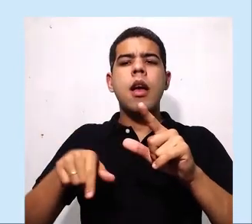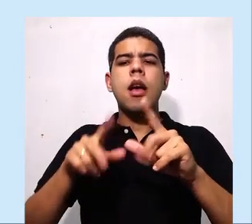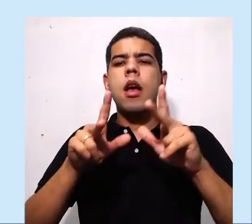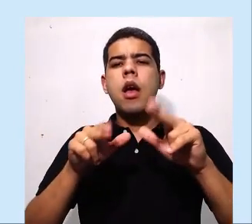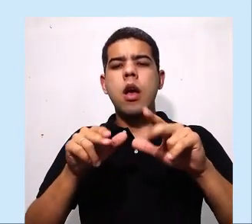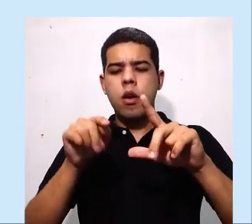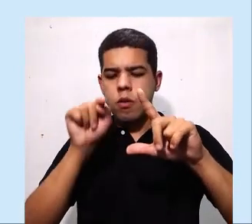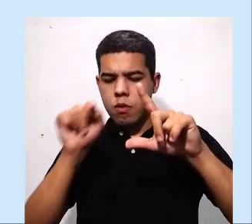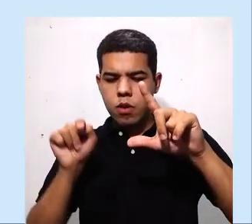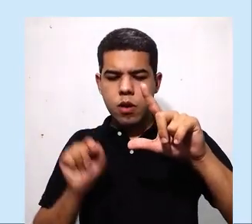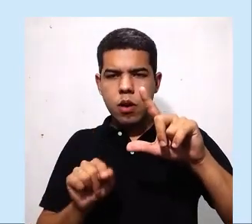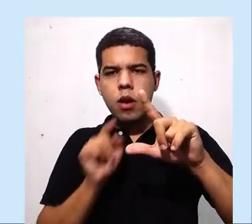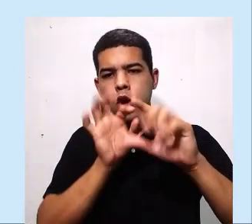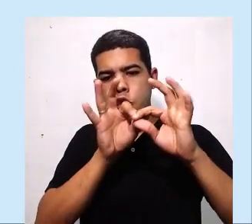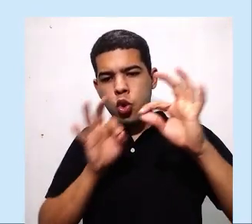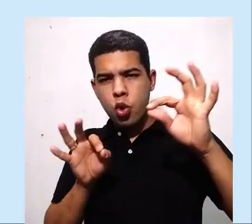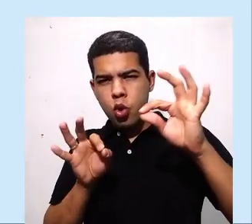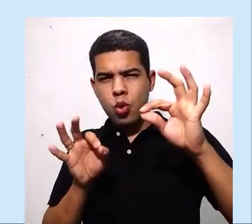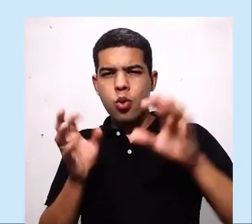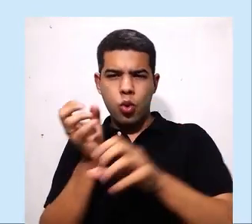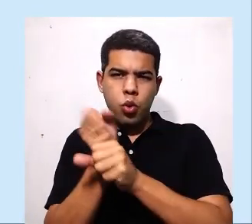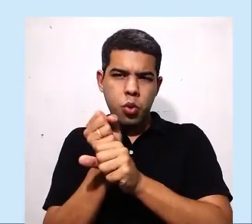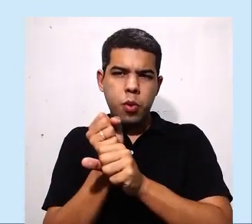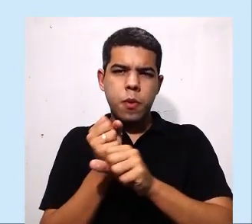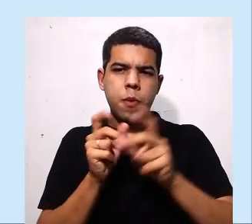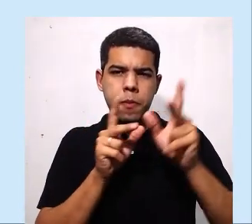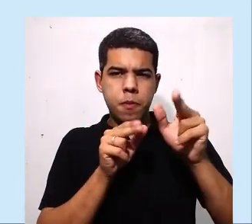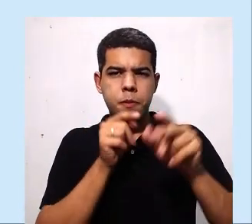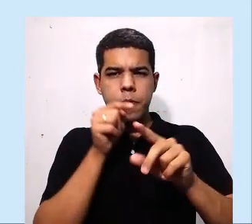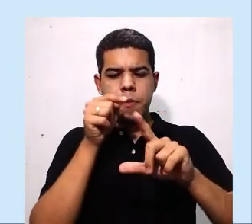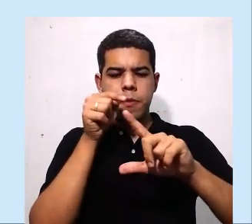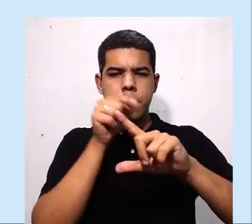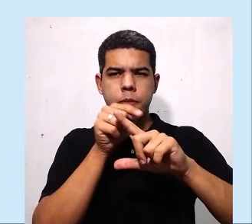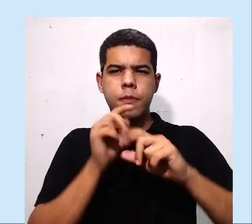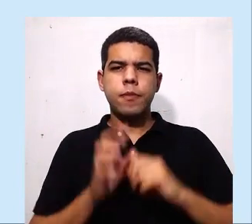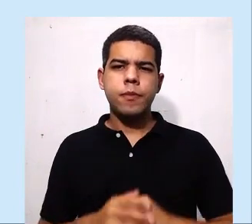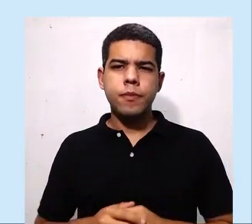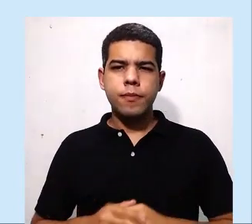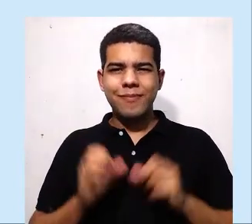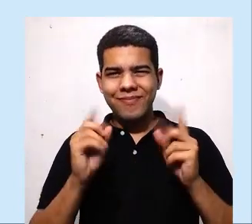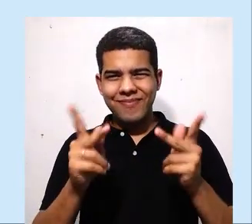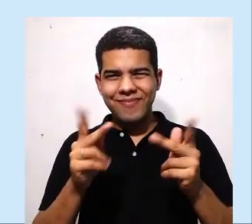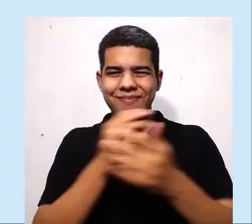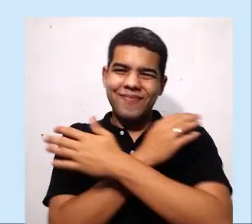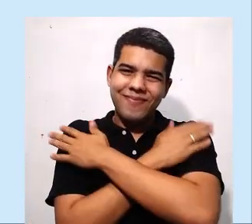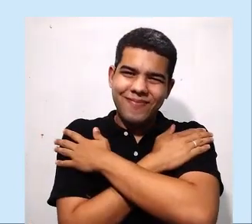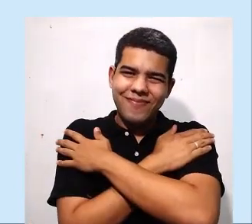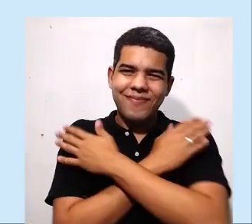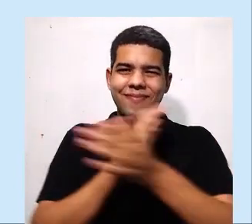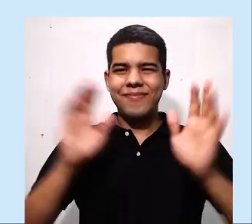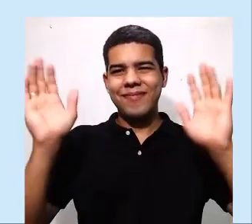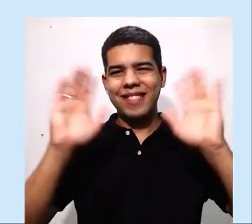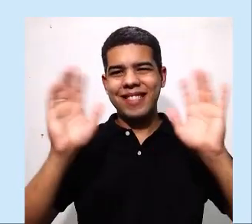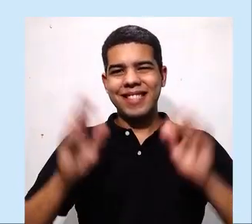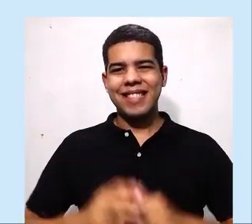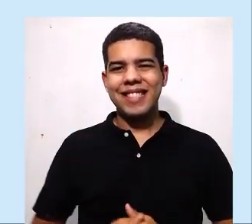é igual à soma dos outros dois de dentro, longe dele. Beleza? Forte abraço e até a próxima aula.